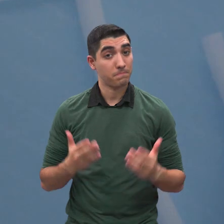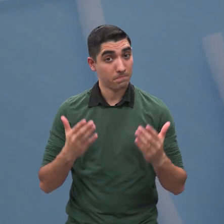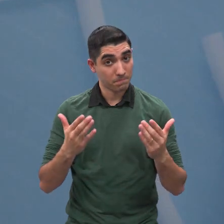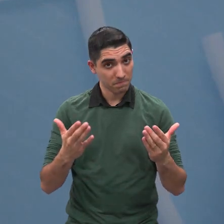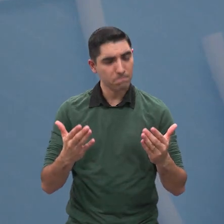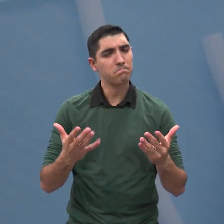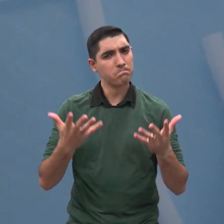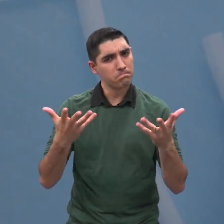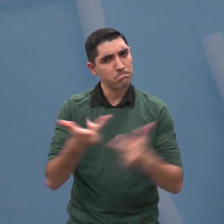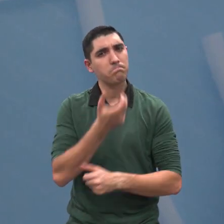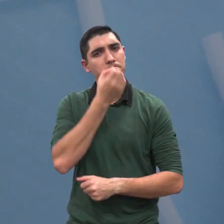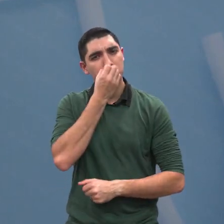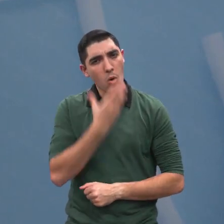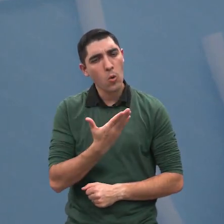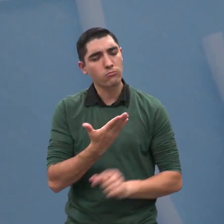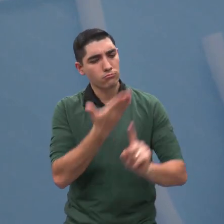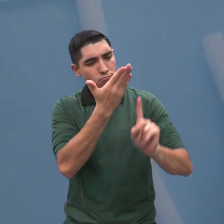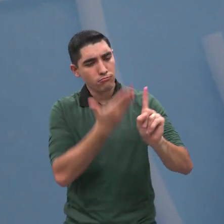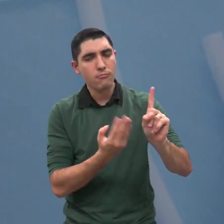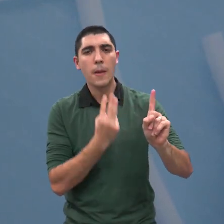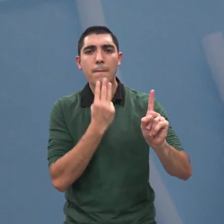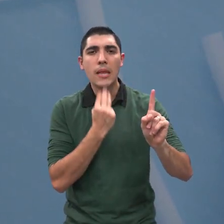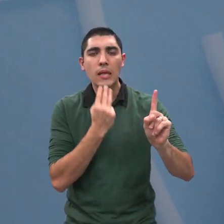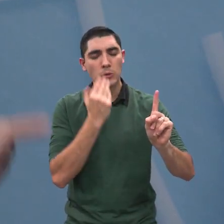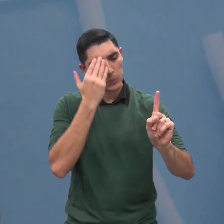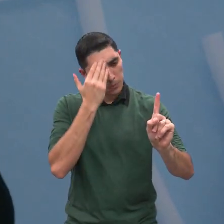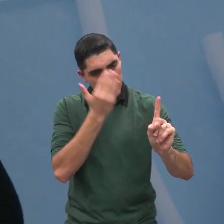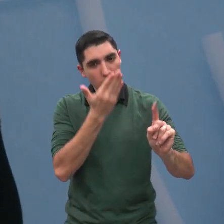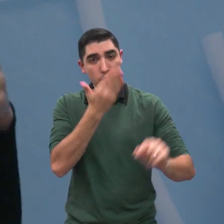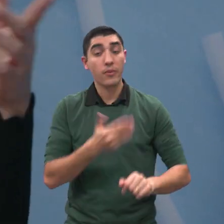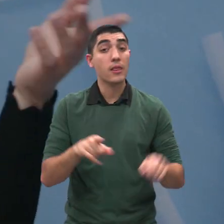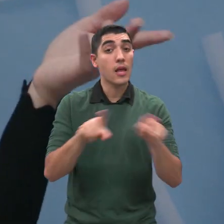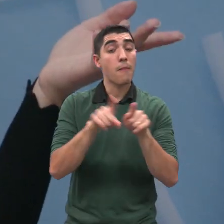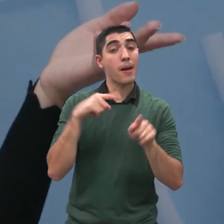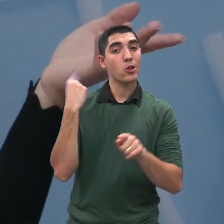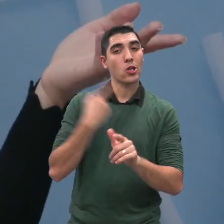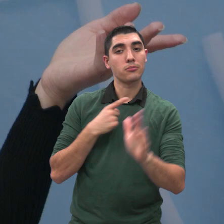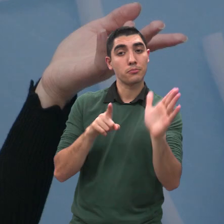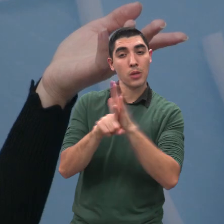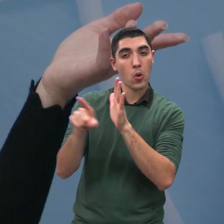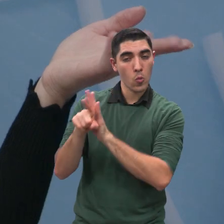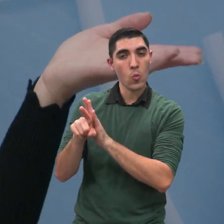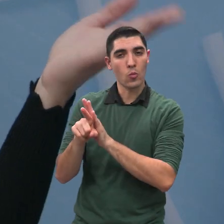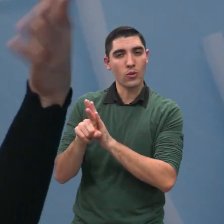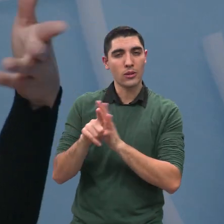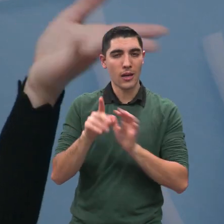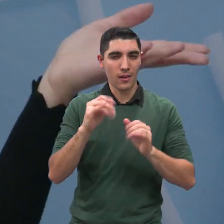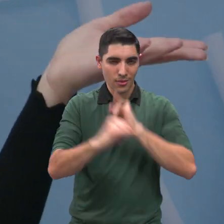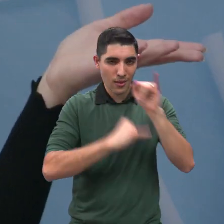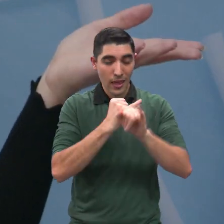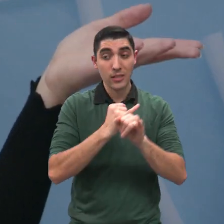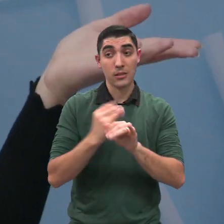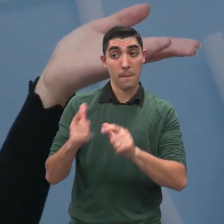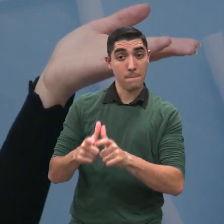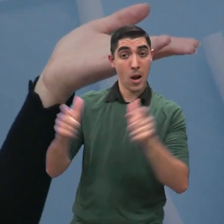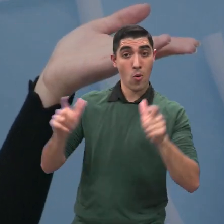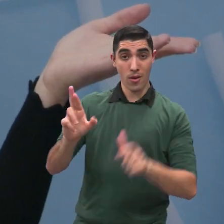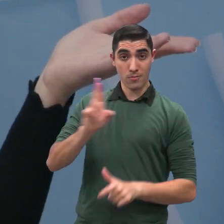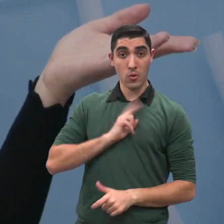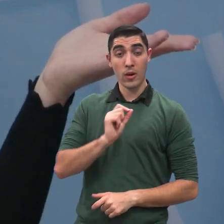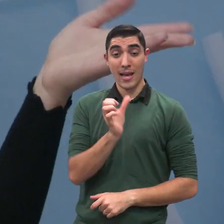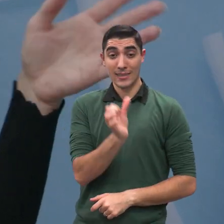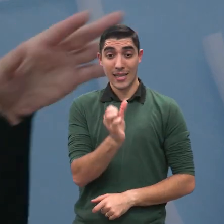Tá aí então, muito bom, obrigada, viu, Matheus? A gente também fez uma enquete, olha só, para 63%